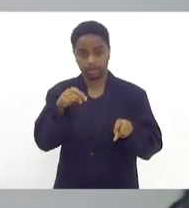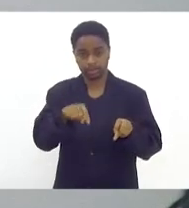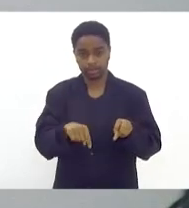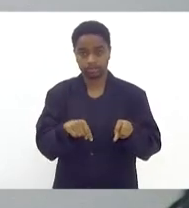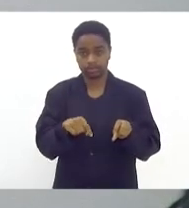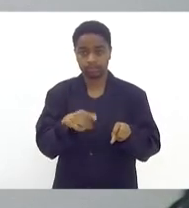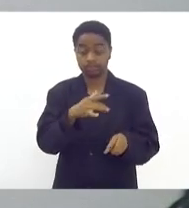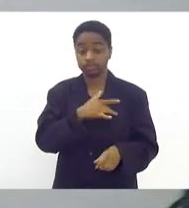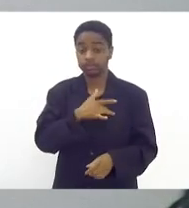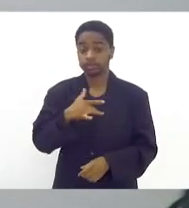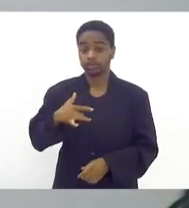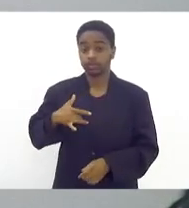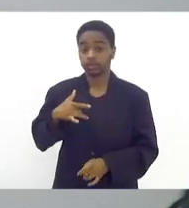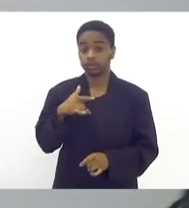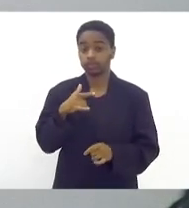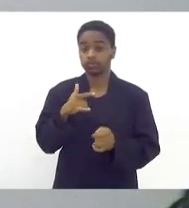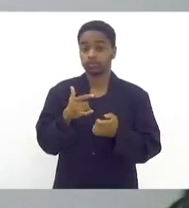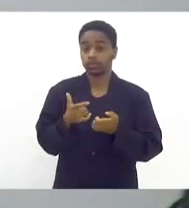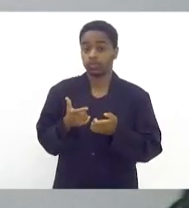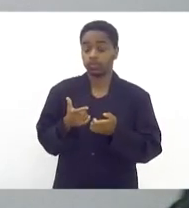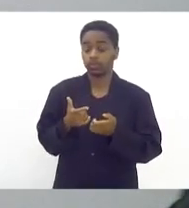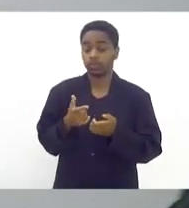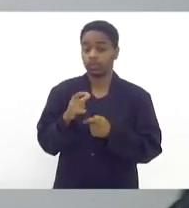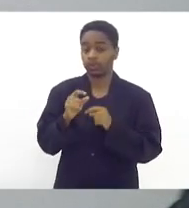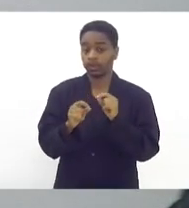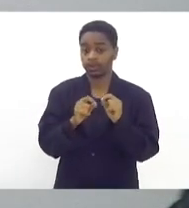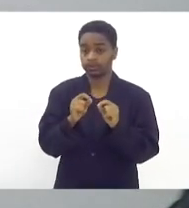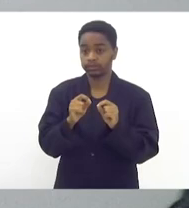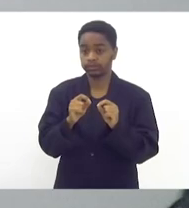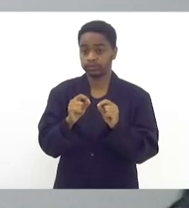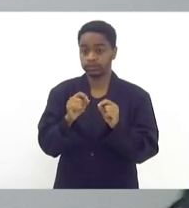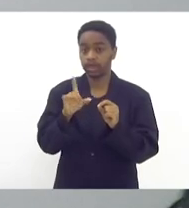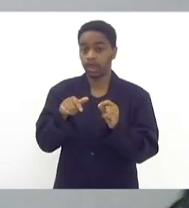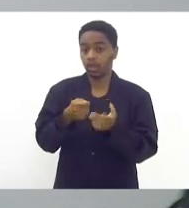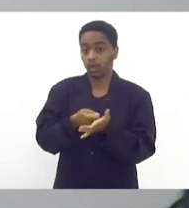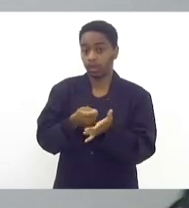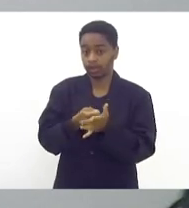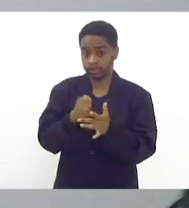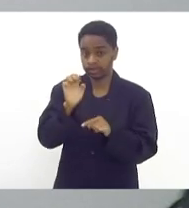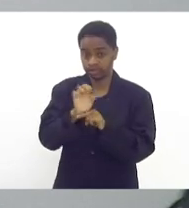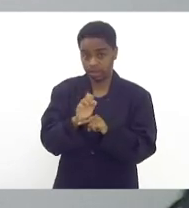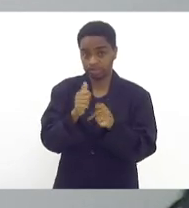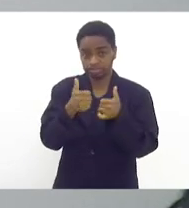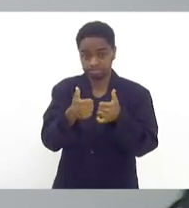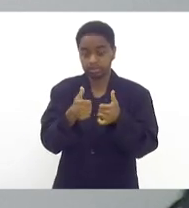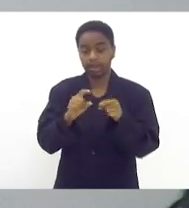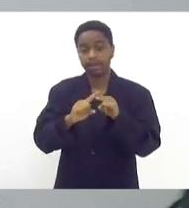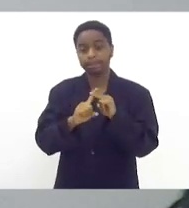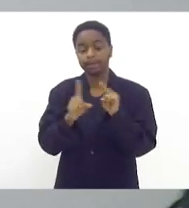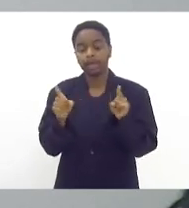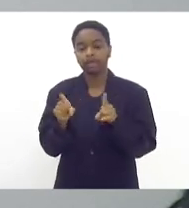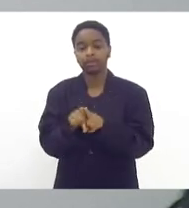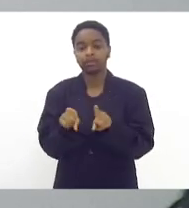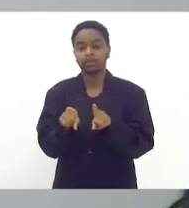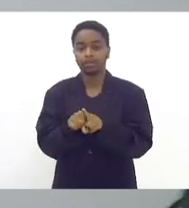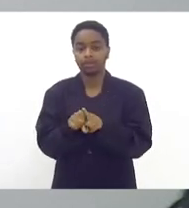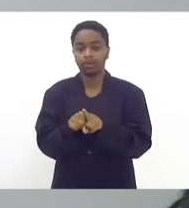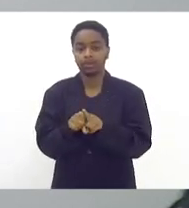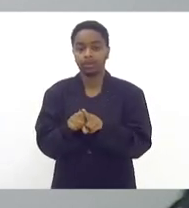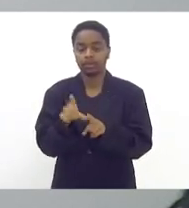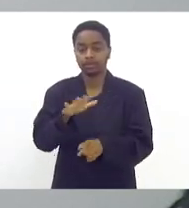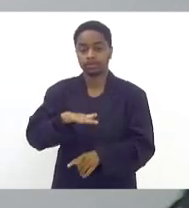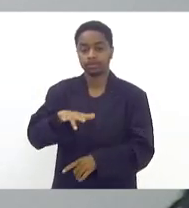saúde ela é oferecida não só o dever do Estado mas ela também CDA a nível